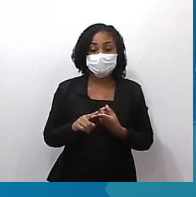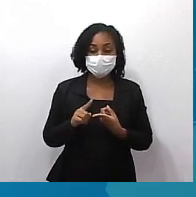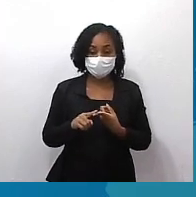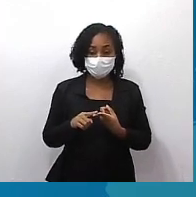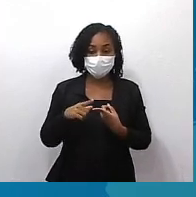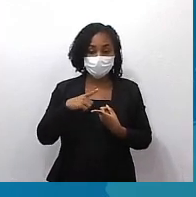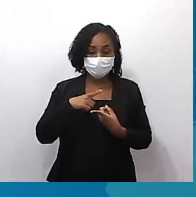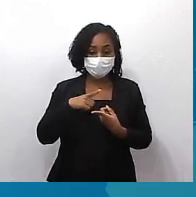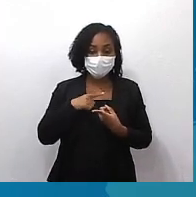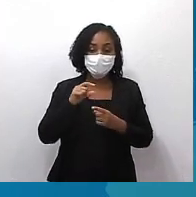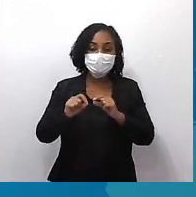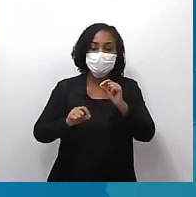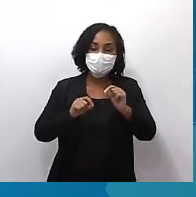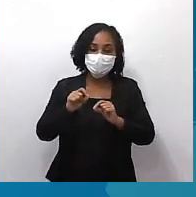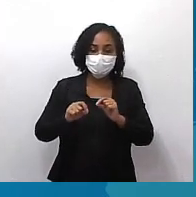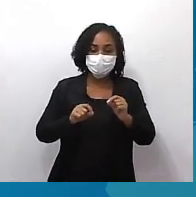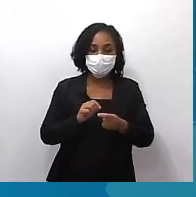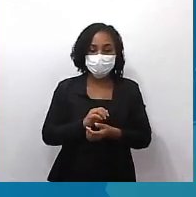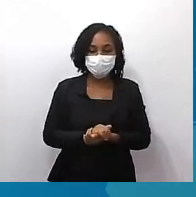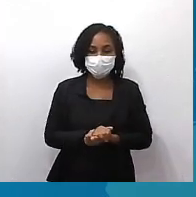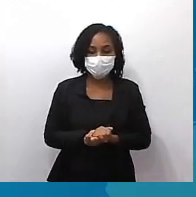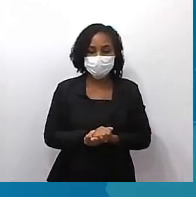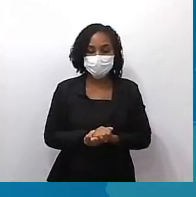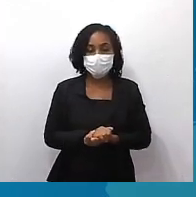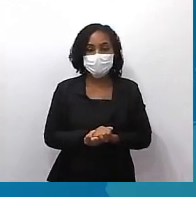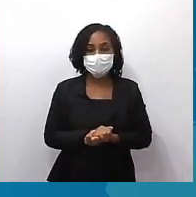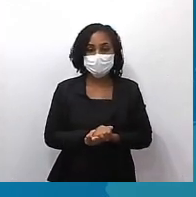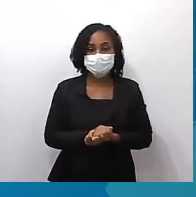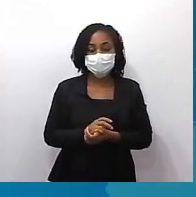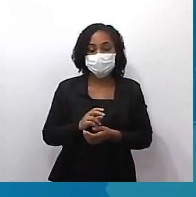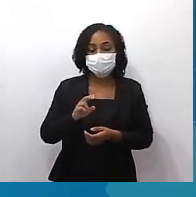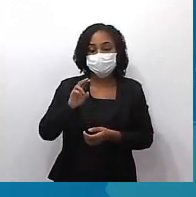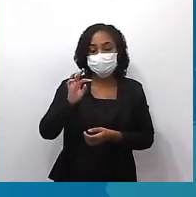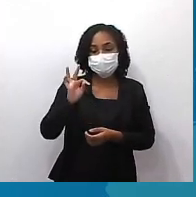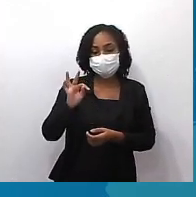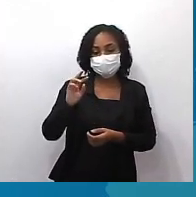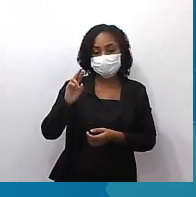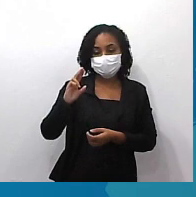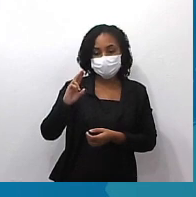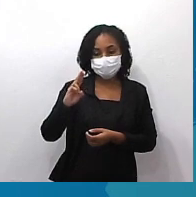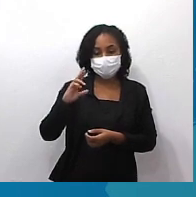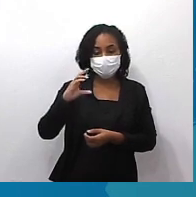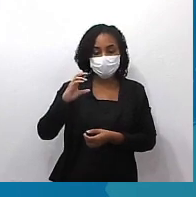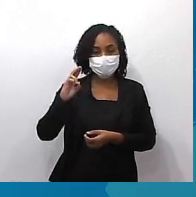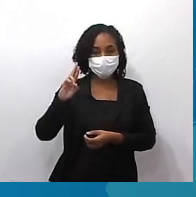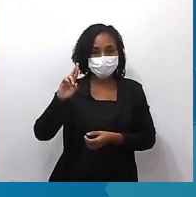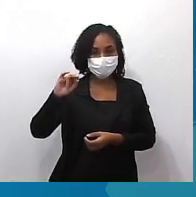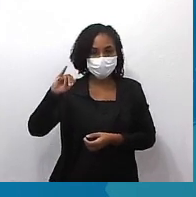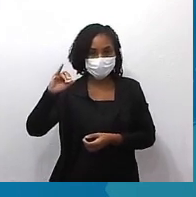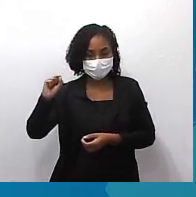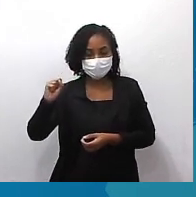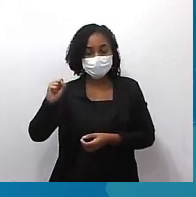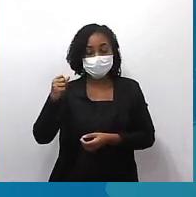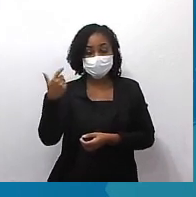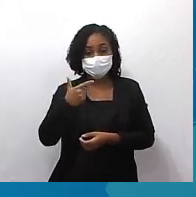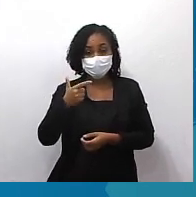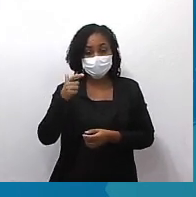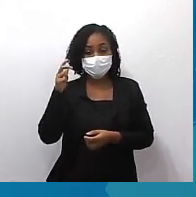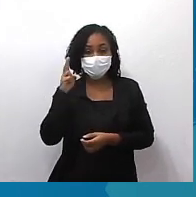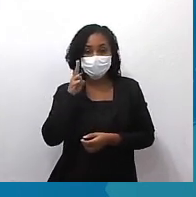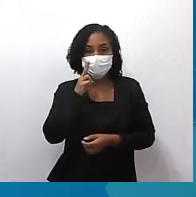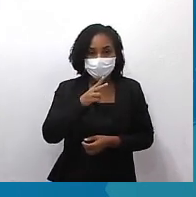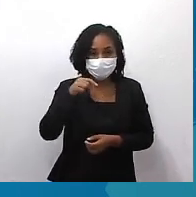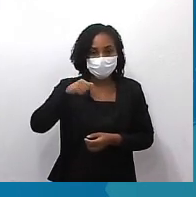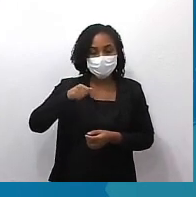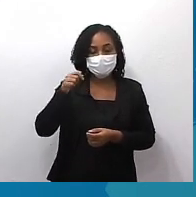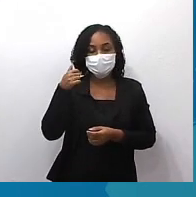na Tocantins-Araguaia a usina hidrelétrica de Tucuruí, que é a segunda mais forte, né, em produção de energia do